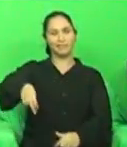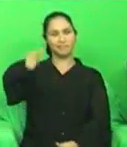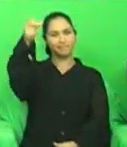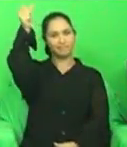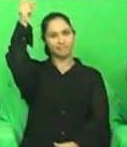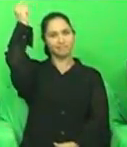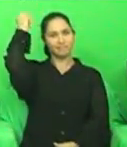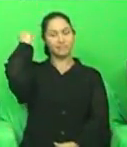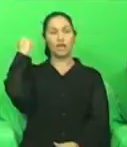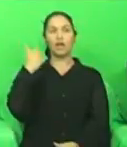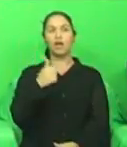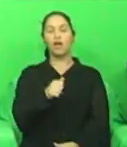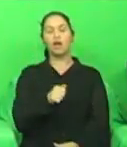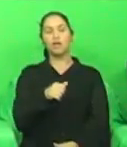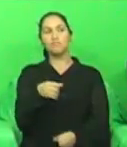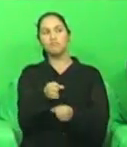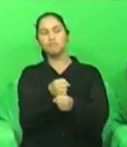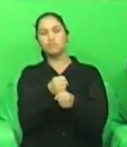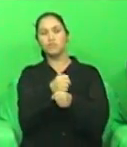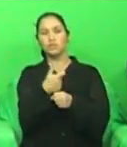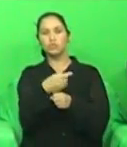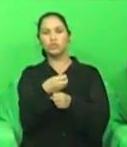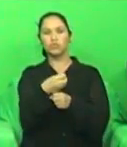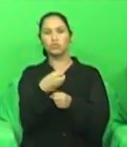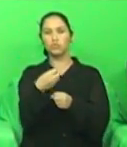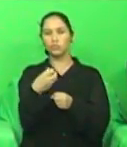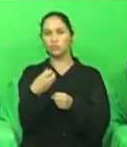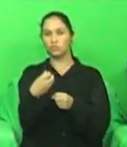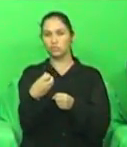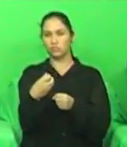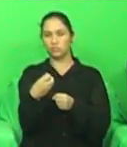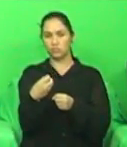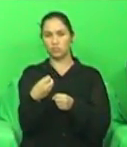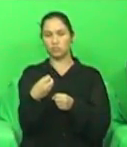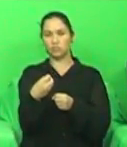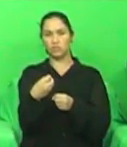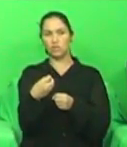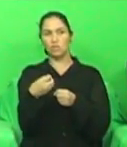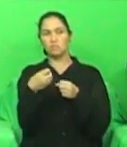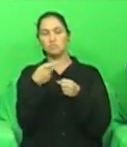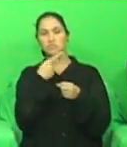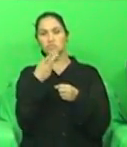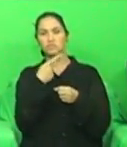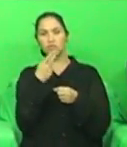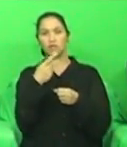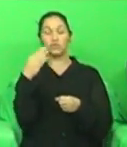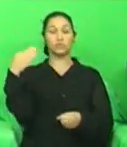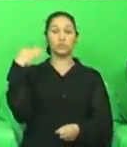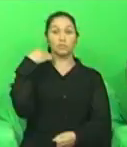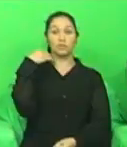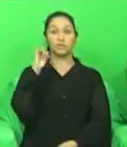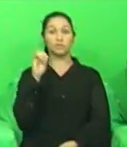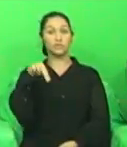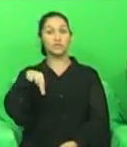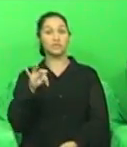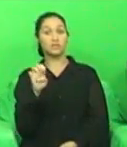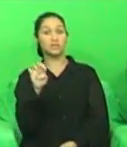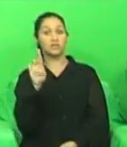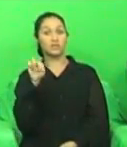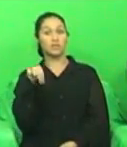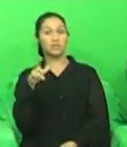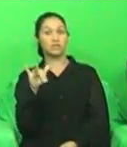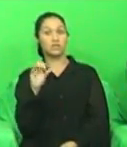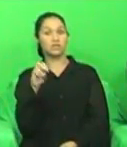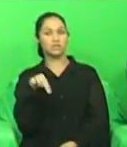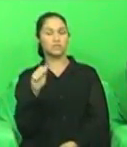muito inclusive nas instalações dos bancos os bancos internacionais o brasil já se falava muito com o pai se e